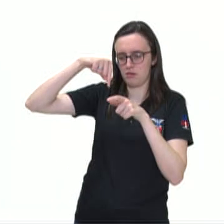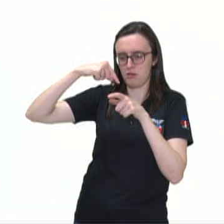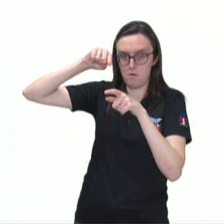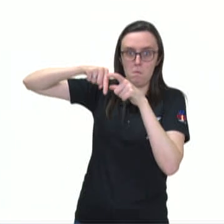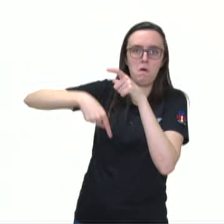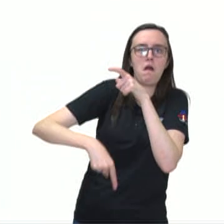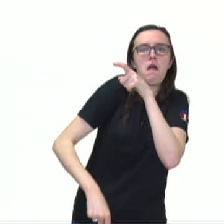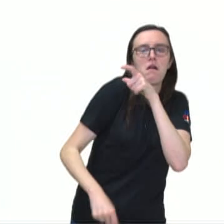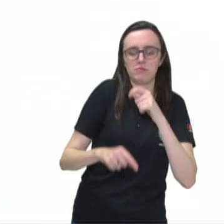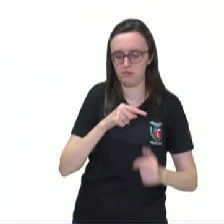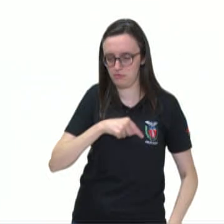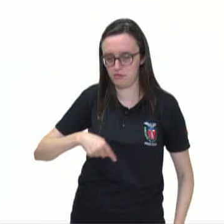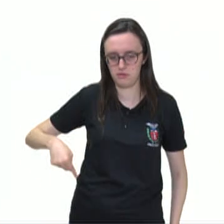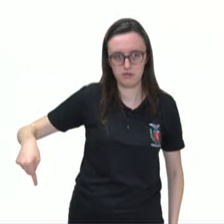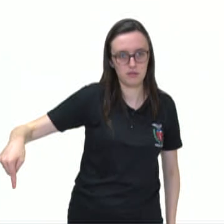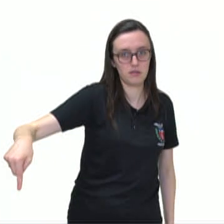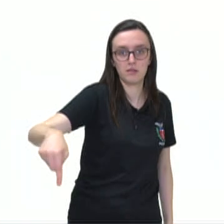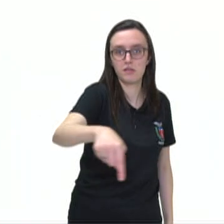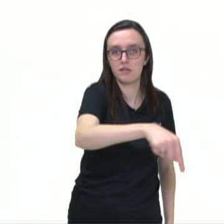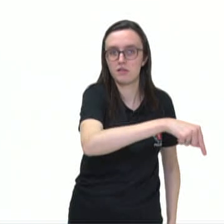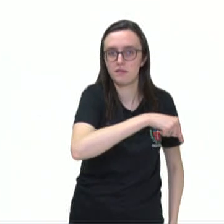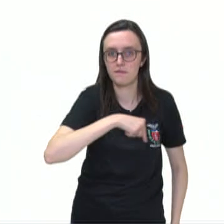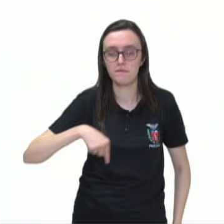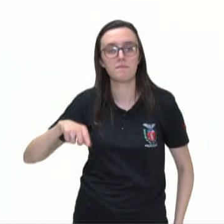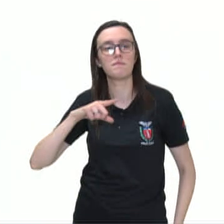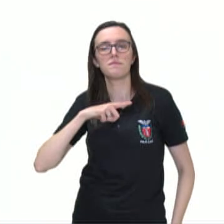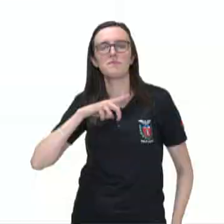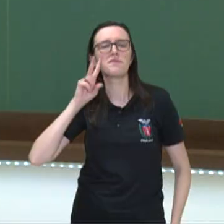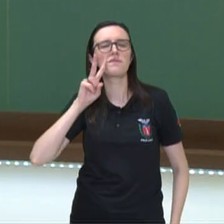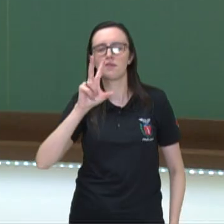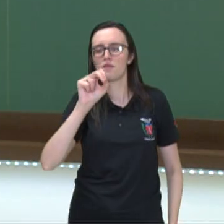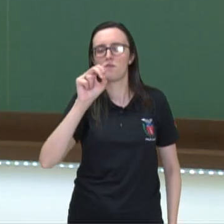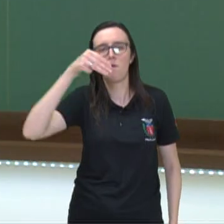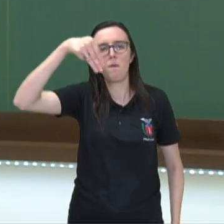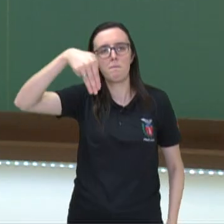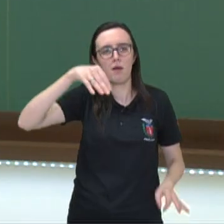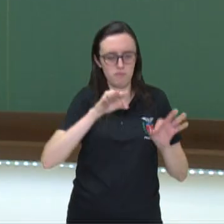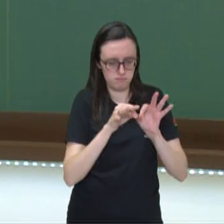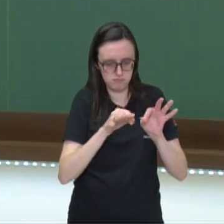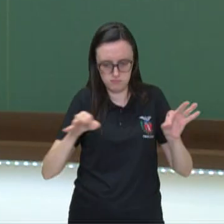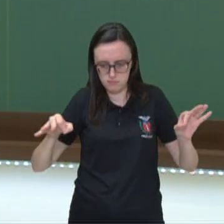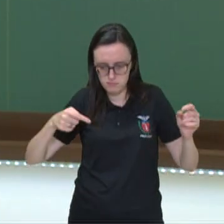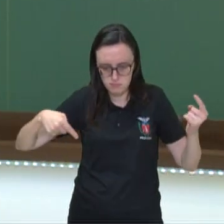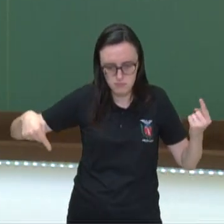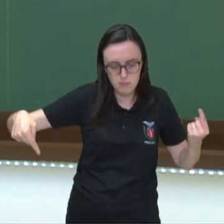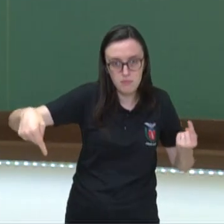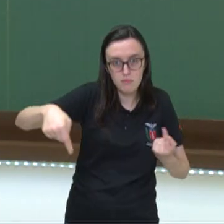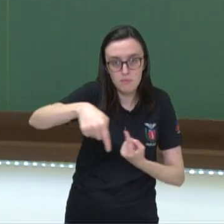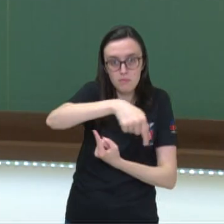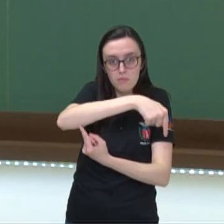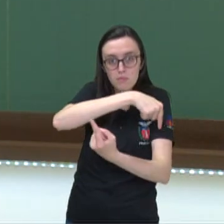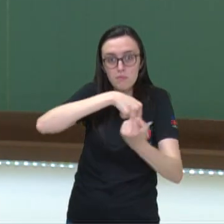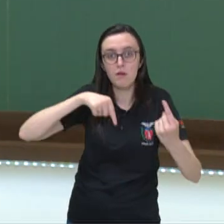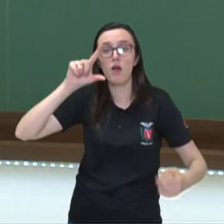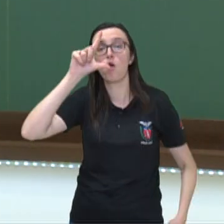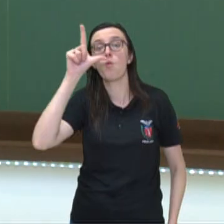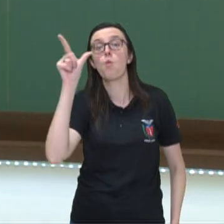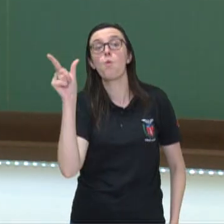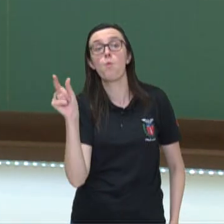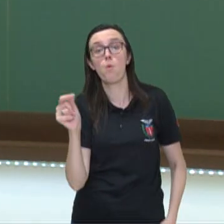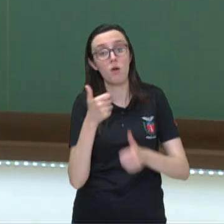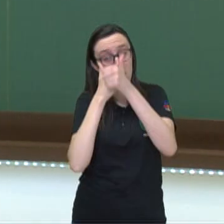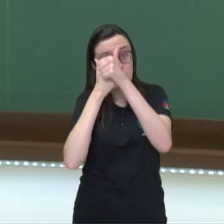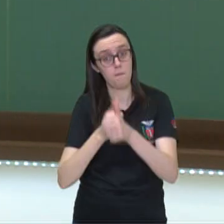de 50 metros de comprimento. E eles acompanham o movimento da Lua, as fases